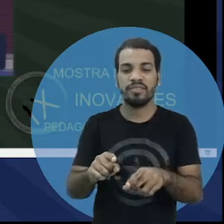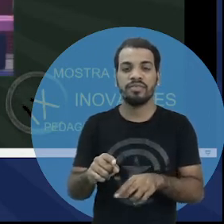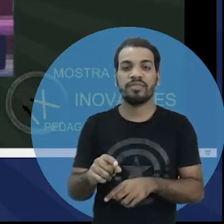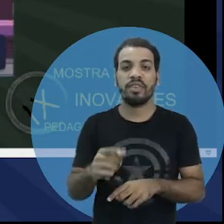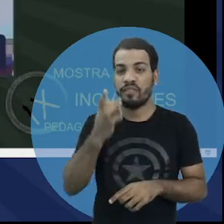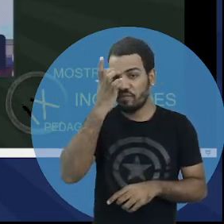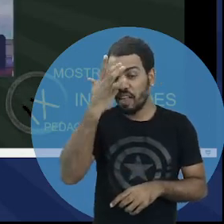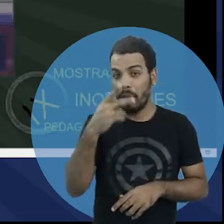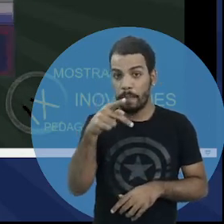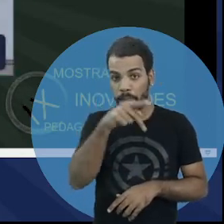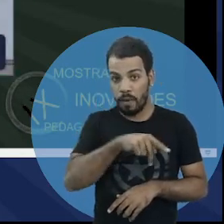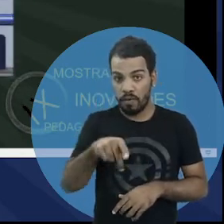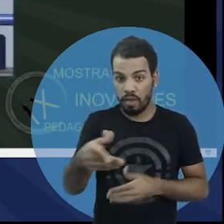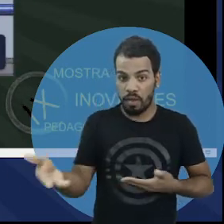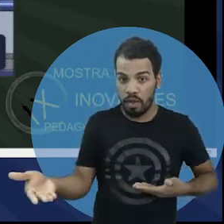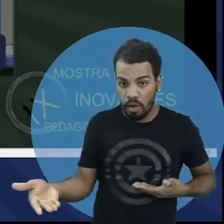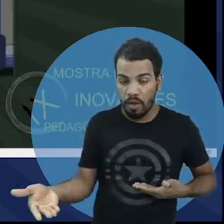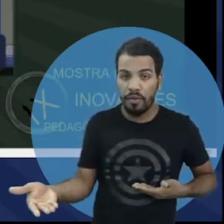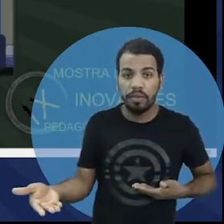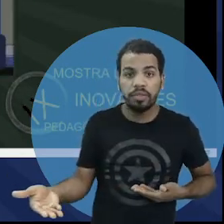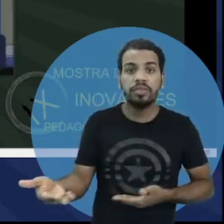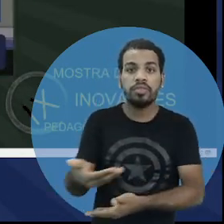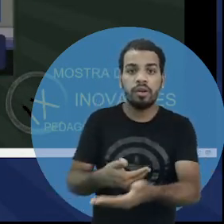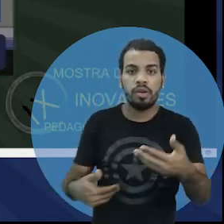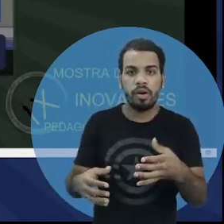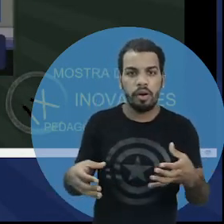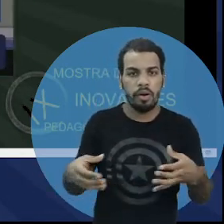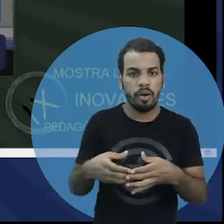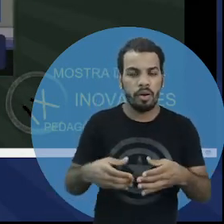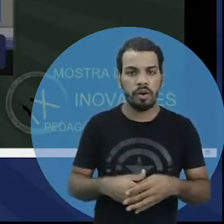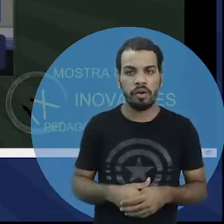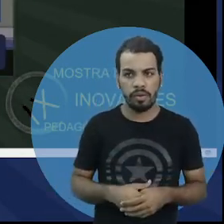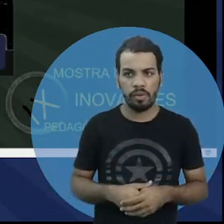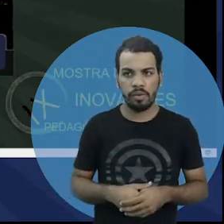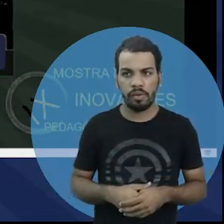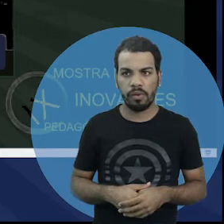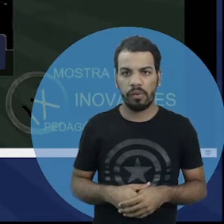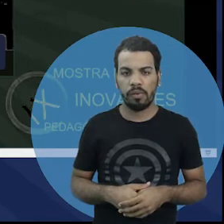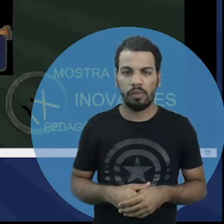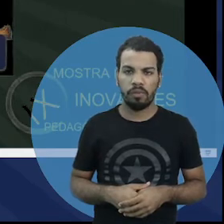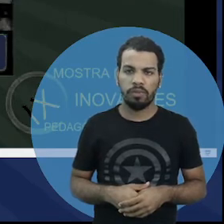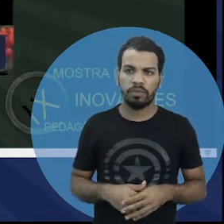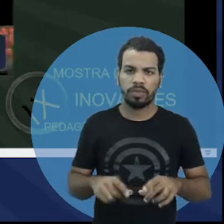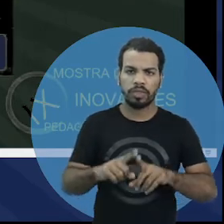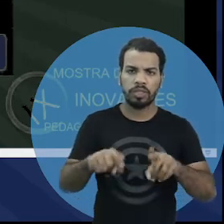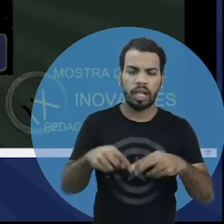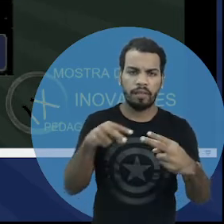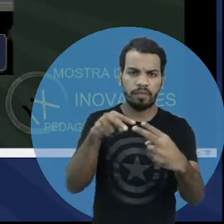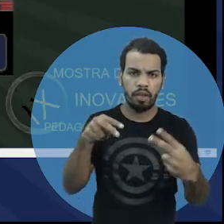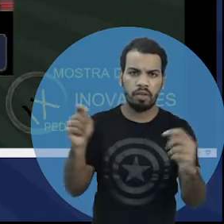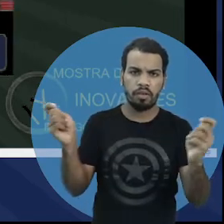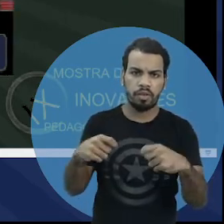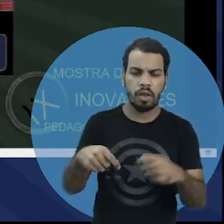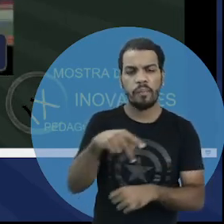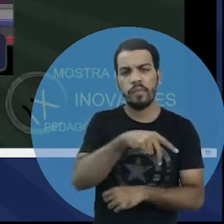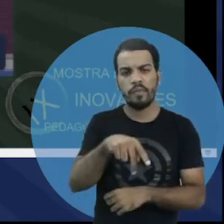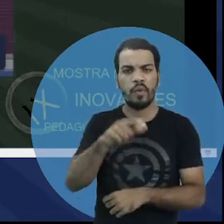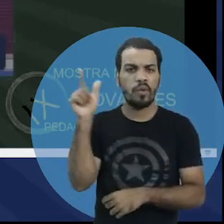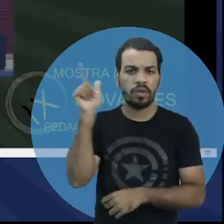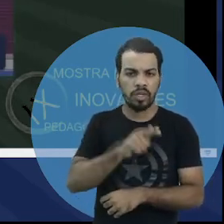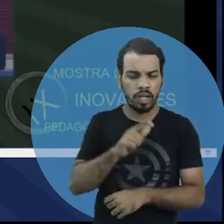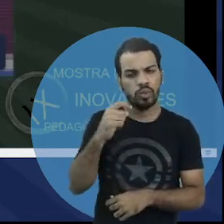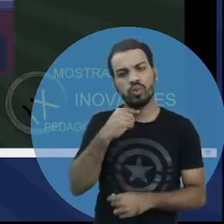o professor interaja individualmente com os grupos, né? Pequenos grupos na sala virtual, o professor consegue